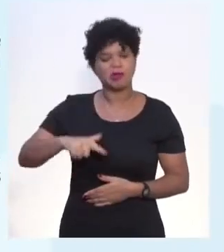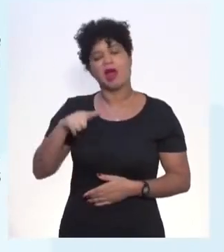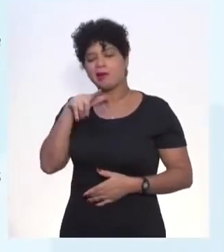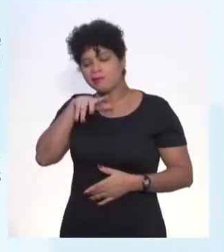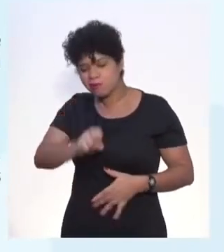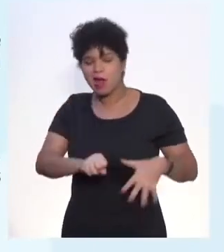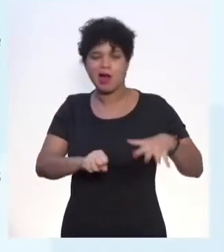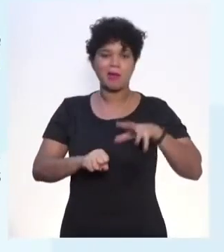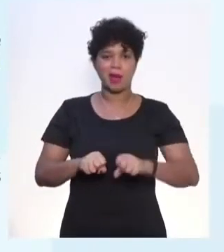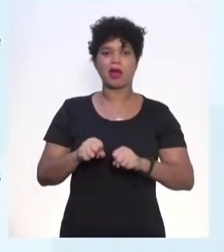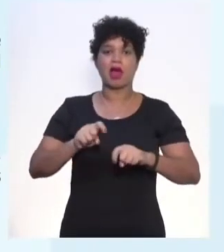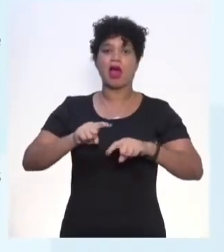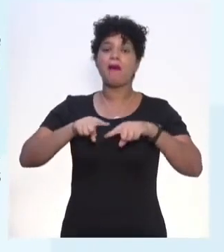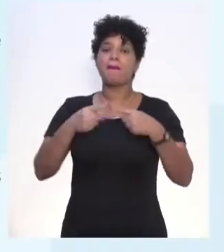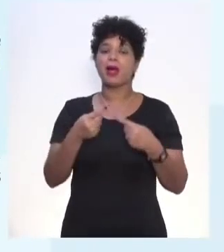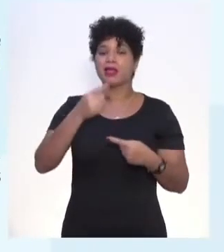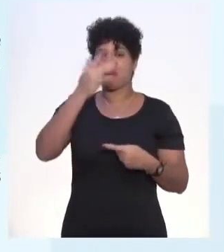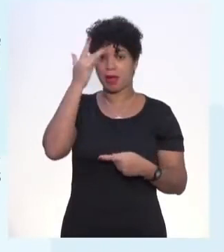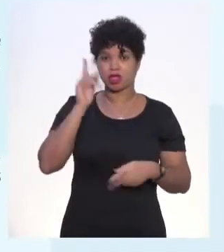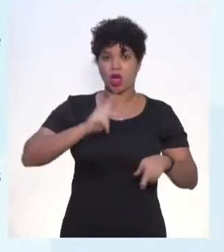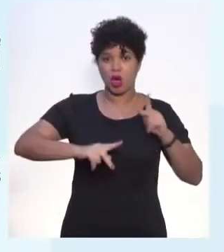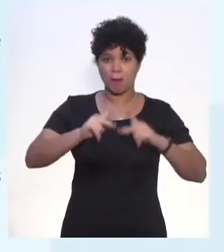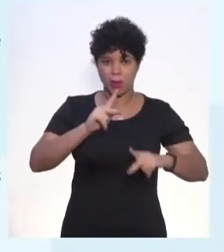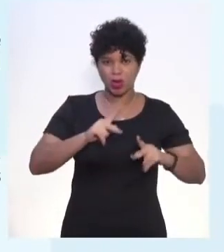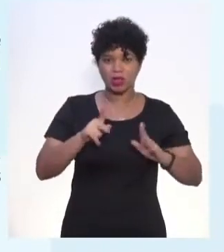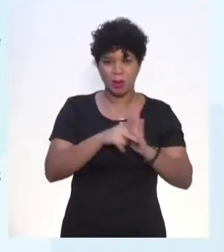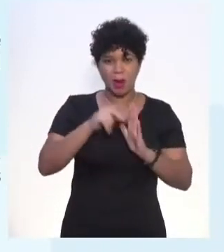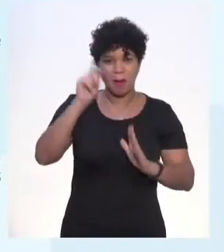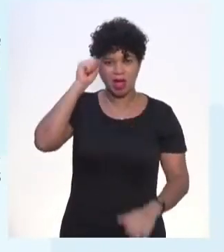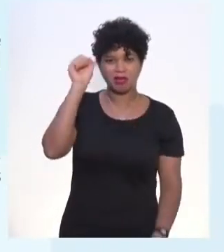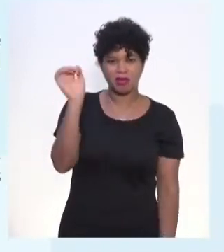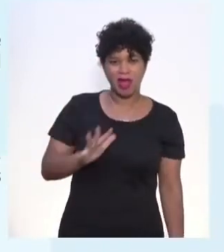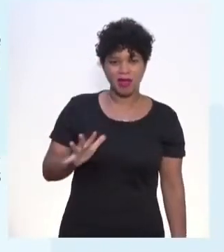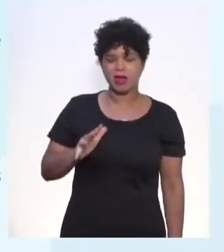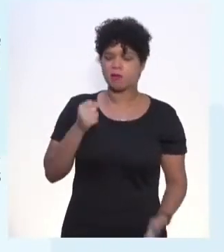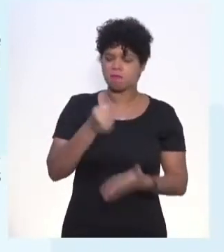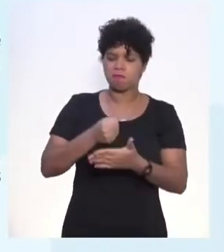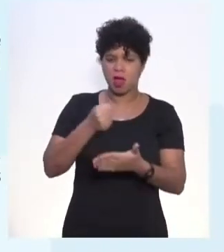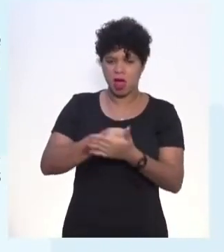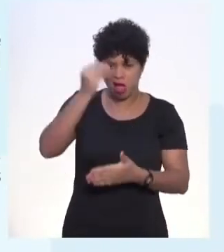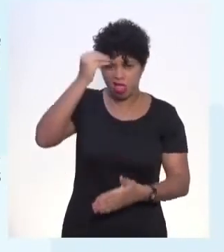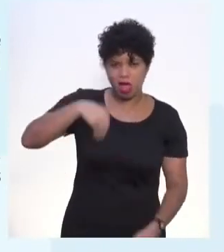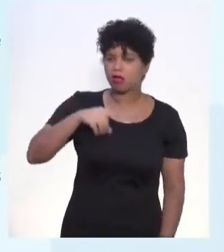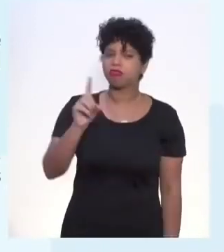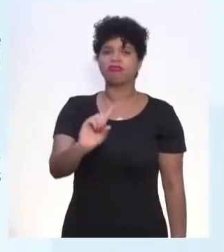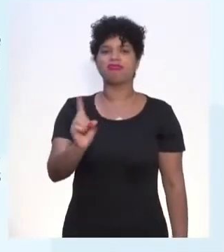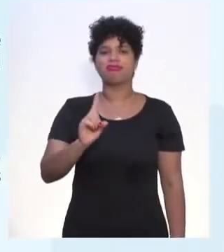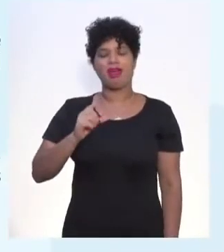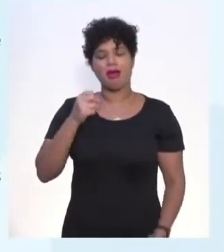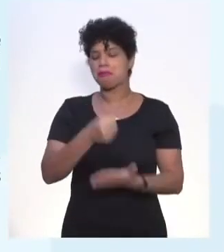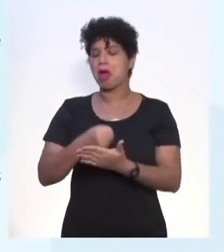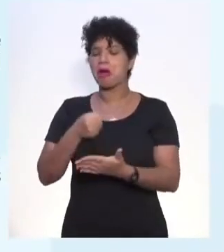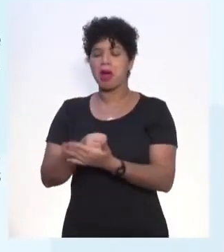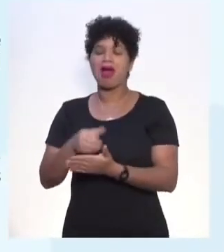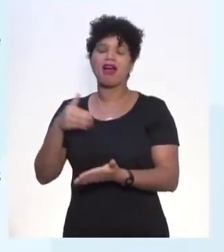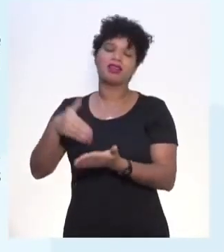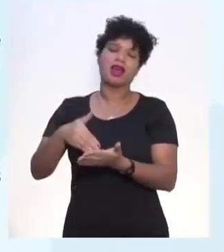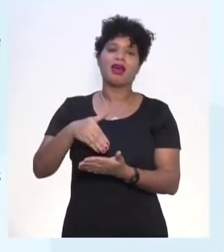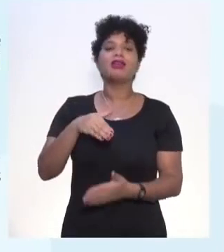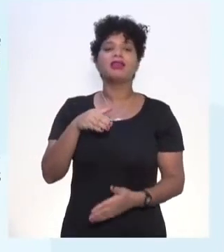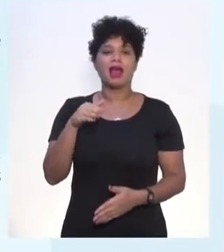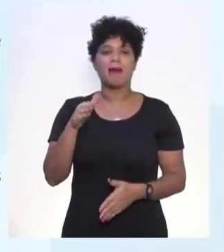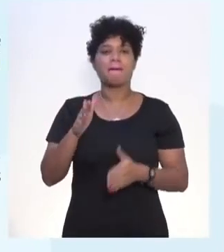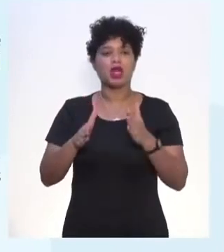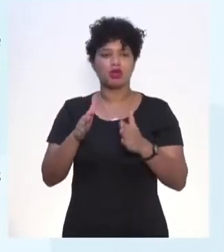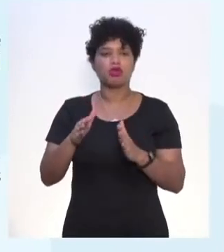o que não significa que o povo, né, não continuou resistindo de determinadas formas, até que, na década de 50, eles